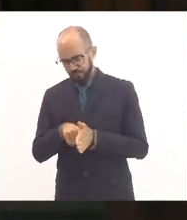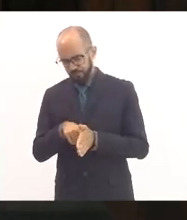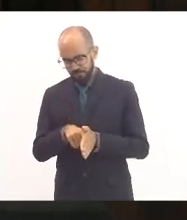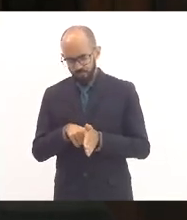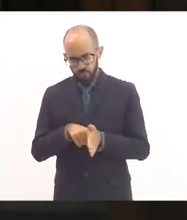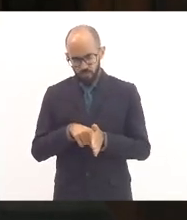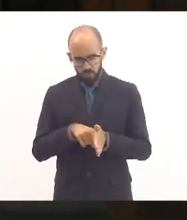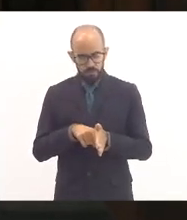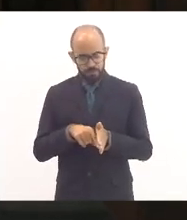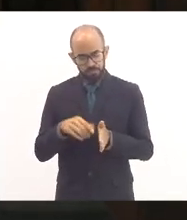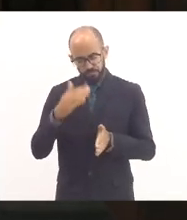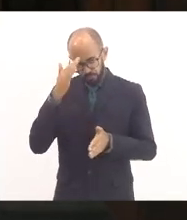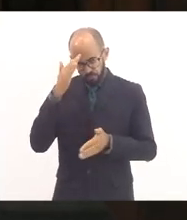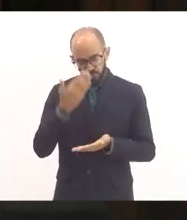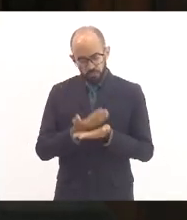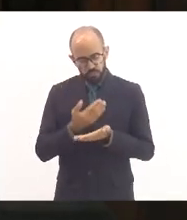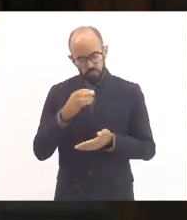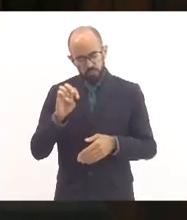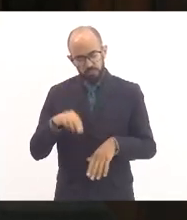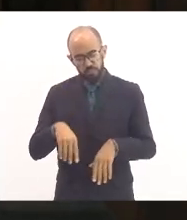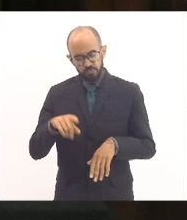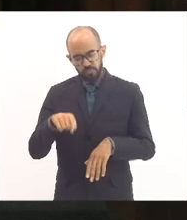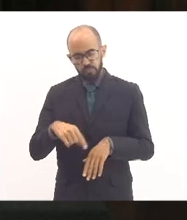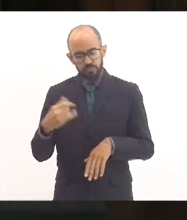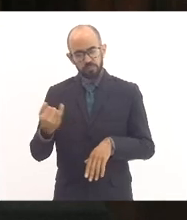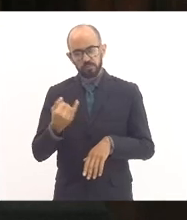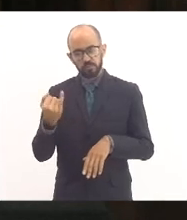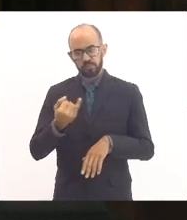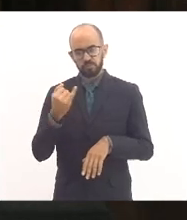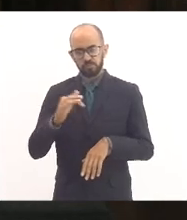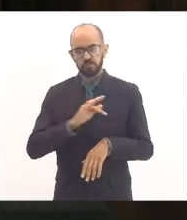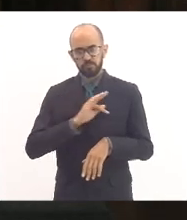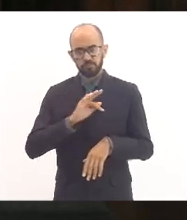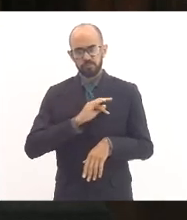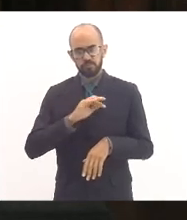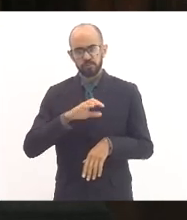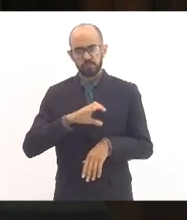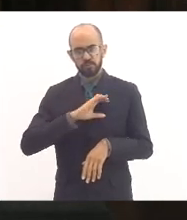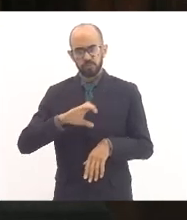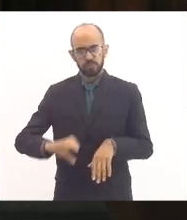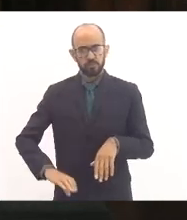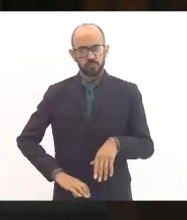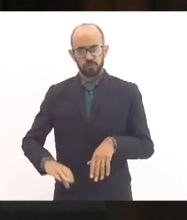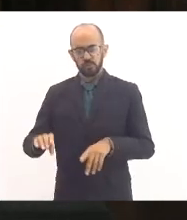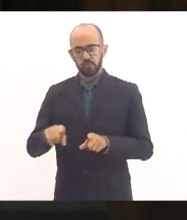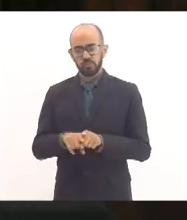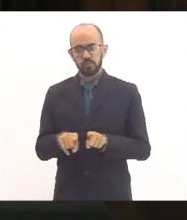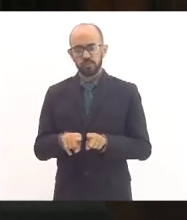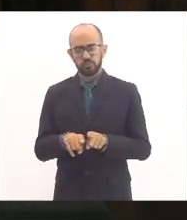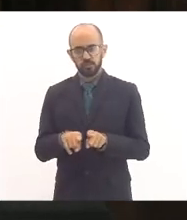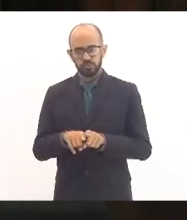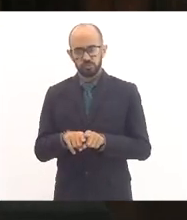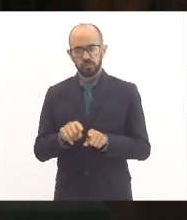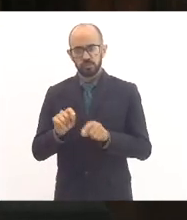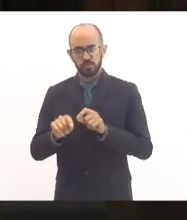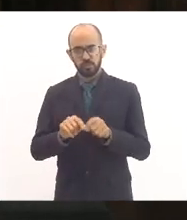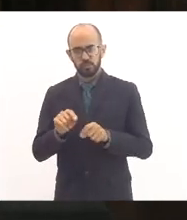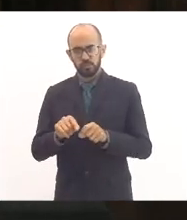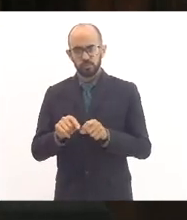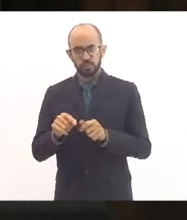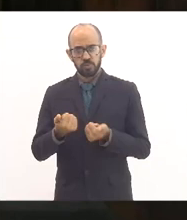e acredito que sim seja De grande valia para a polícia civil como um todo o advento da